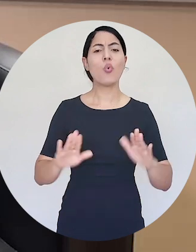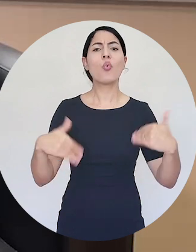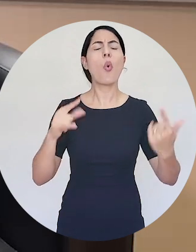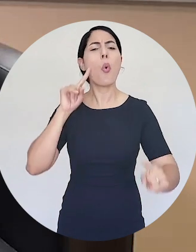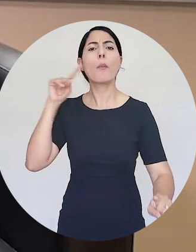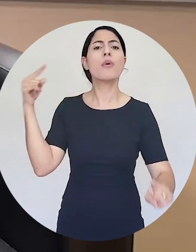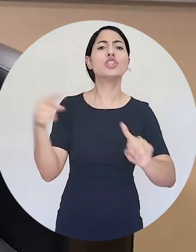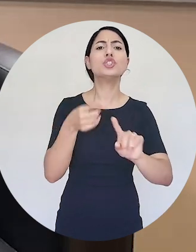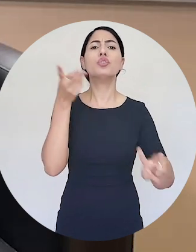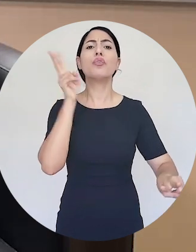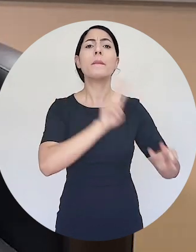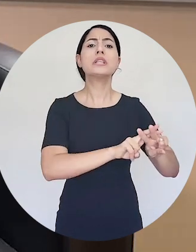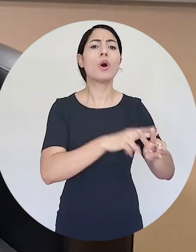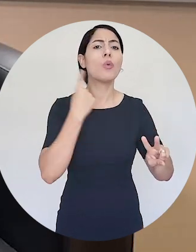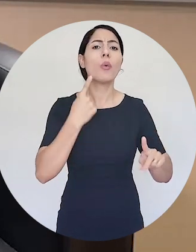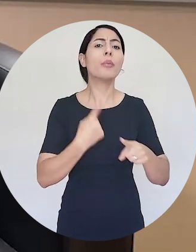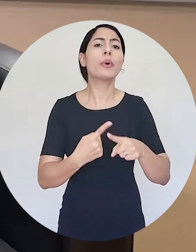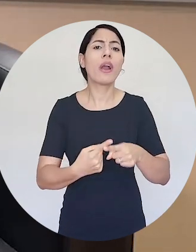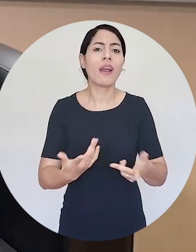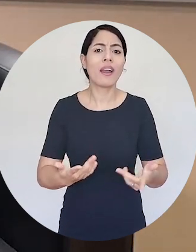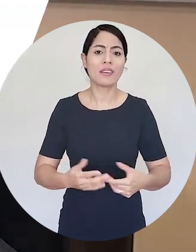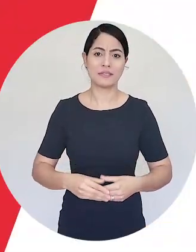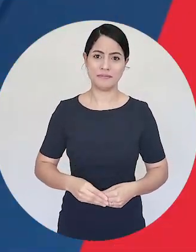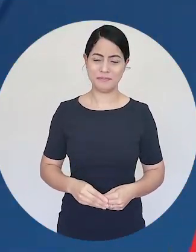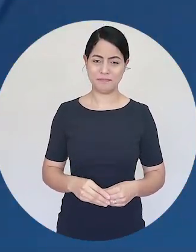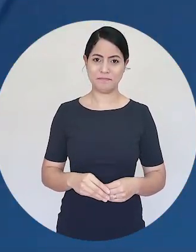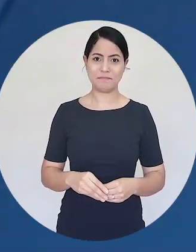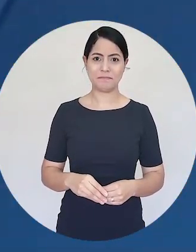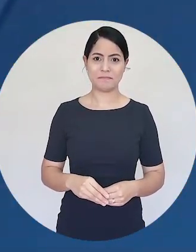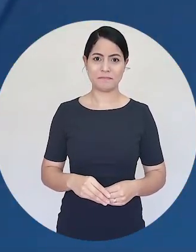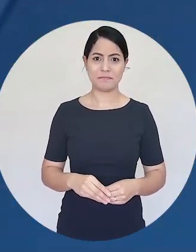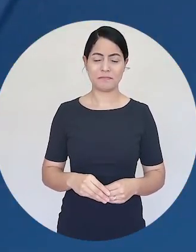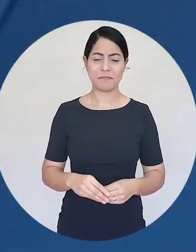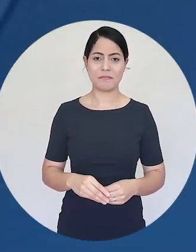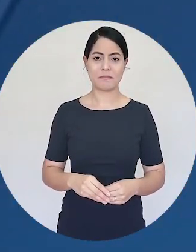o que motivou a prisão.